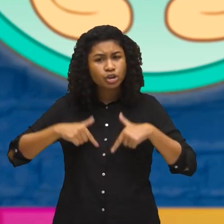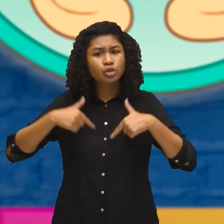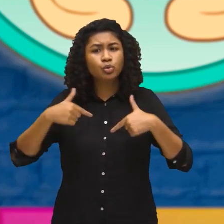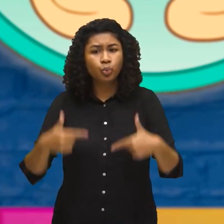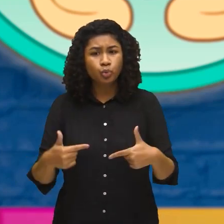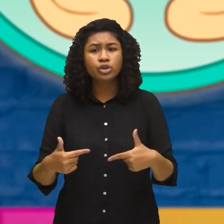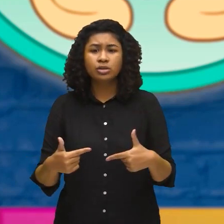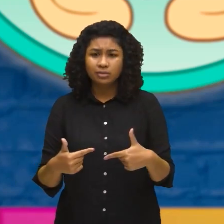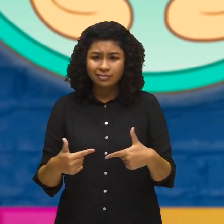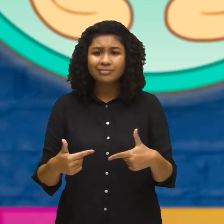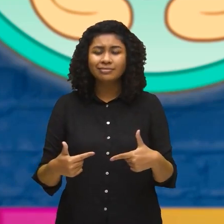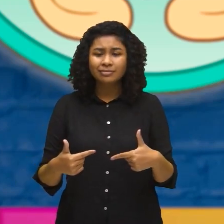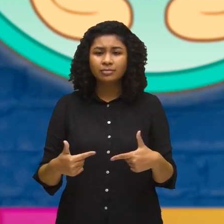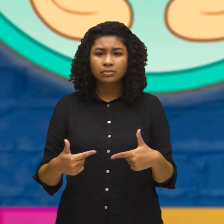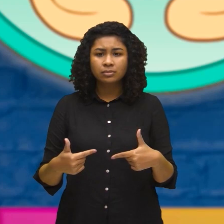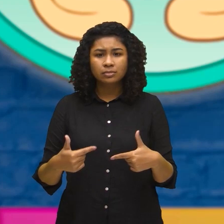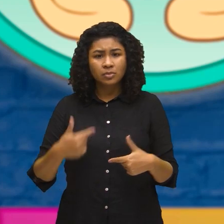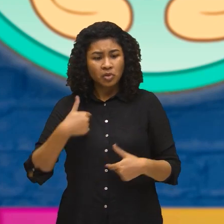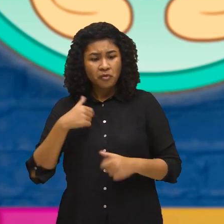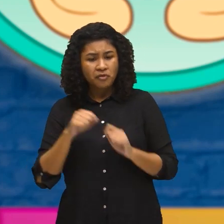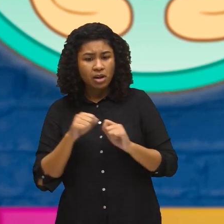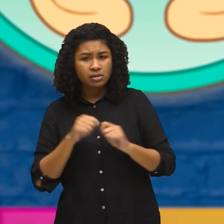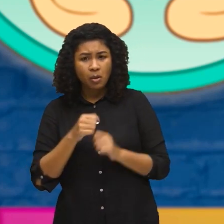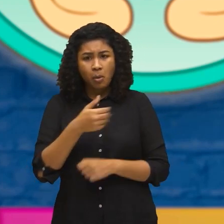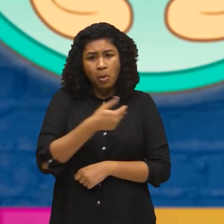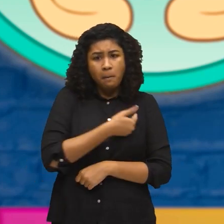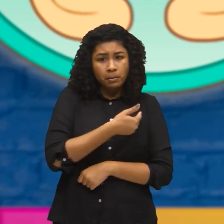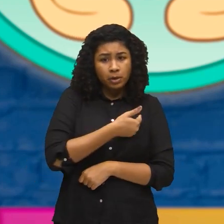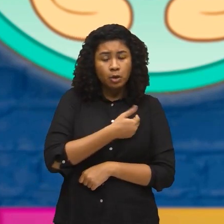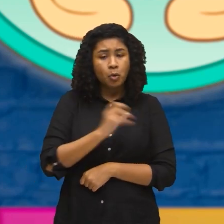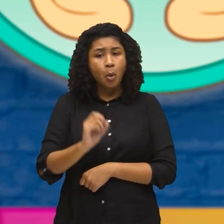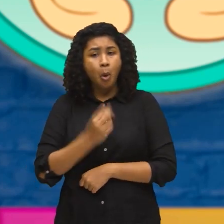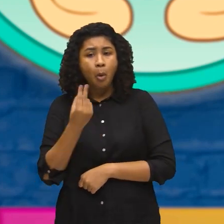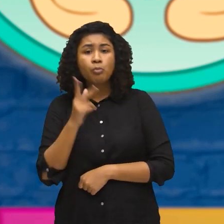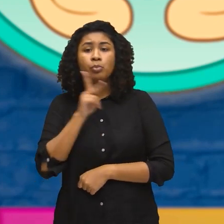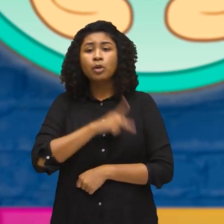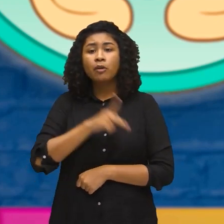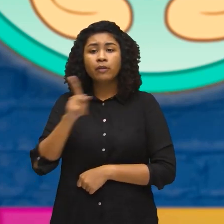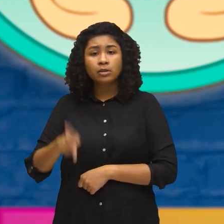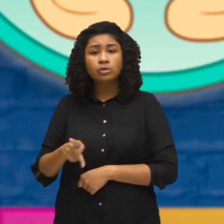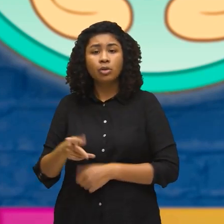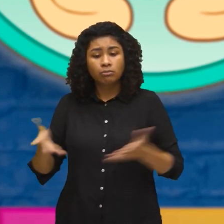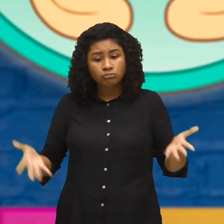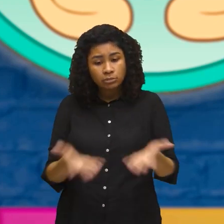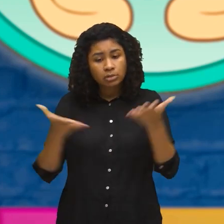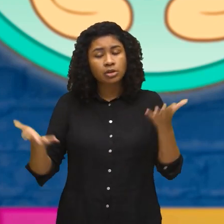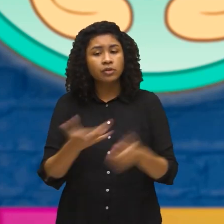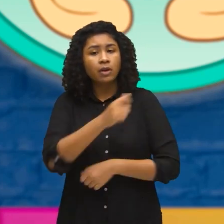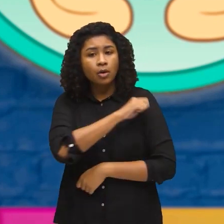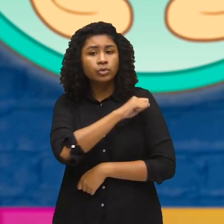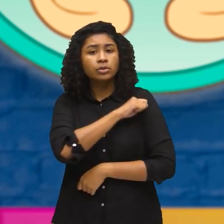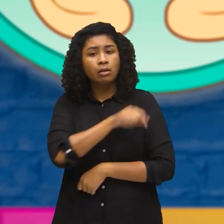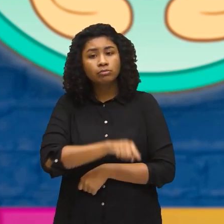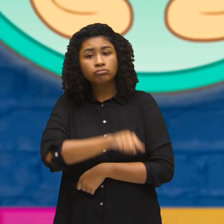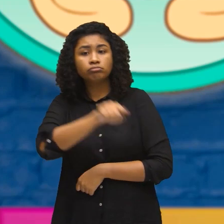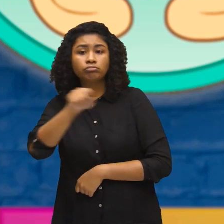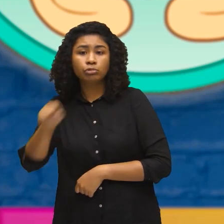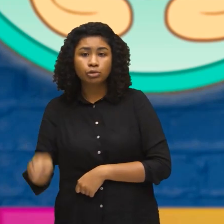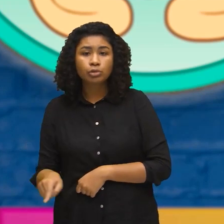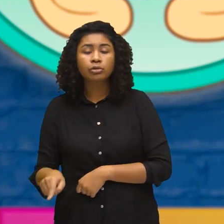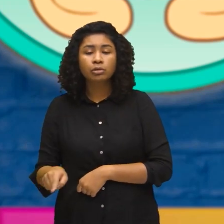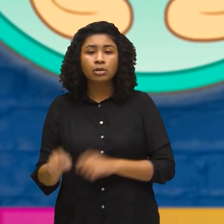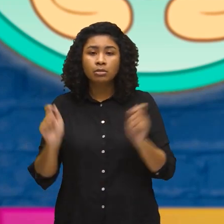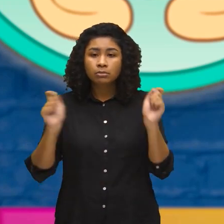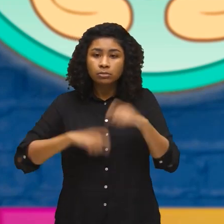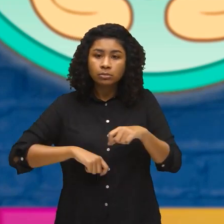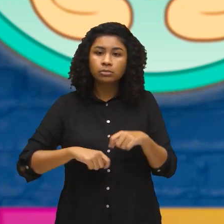com os nossos colegas. Ou os nossos professores podem auxiliar os nossos alunos a realizar esse